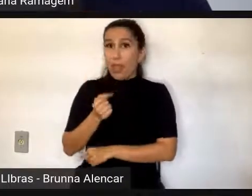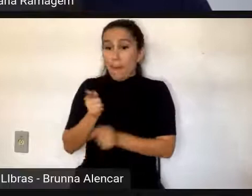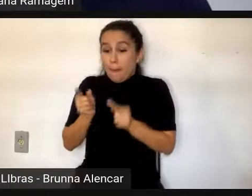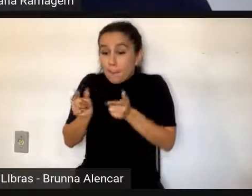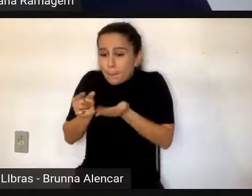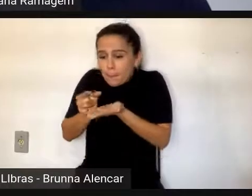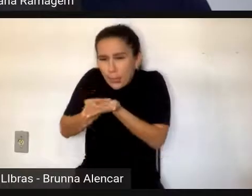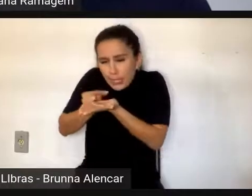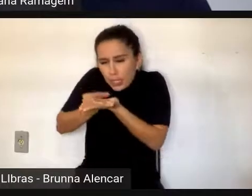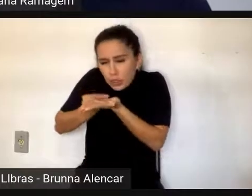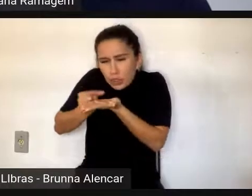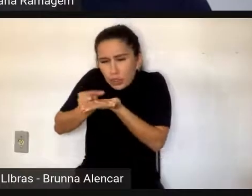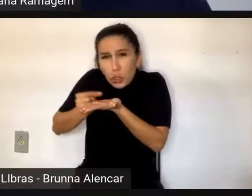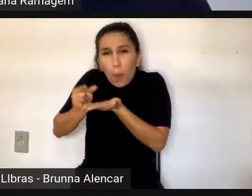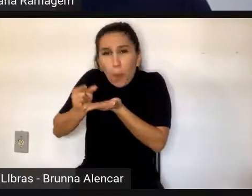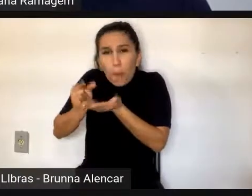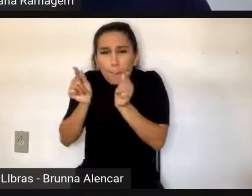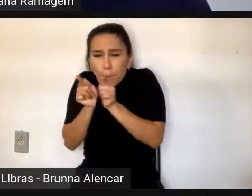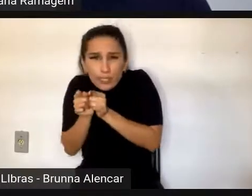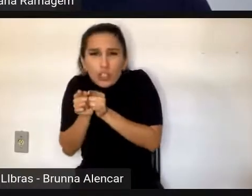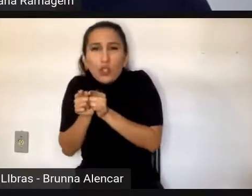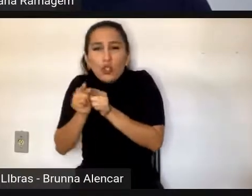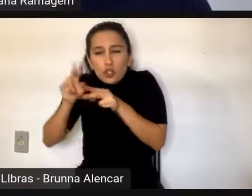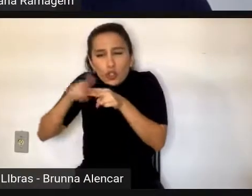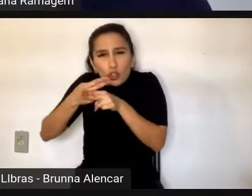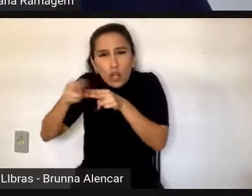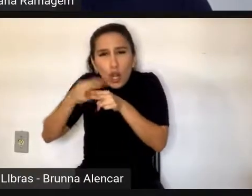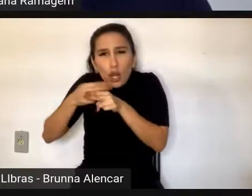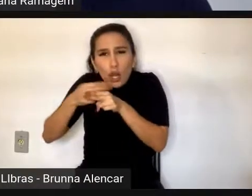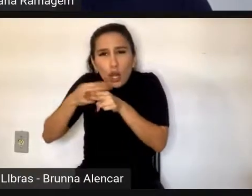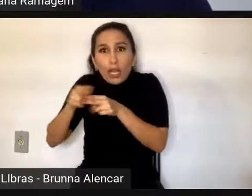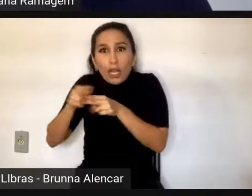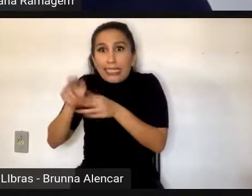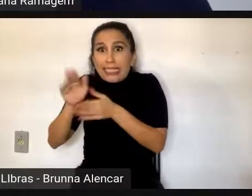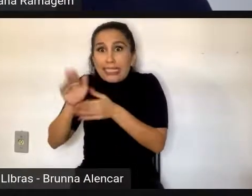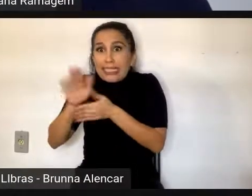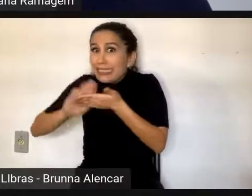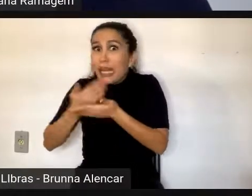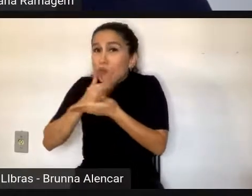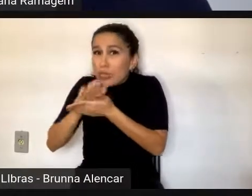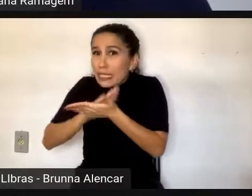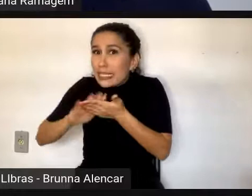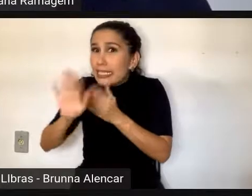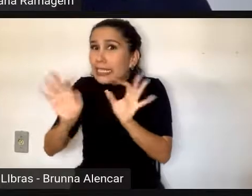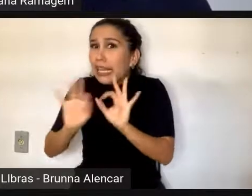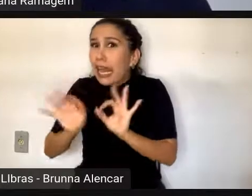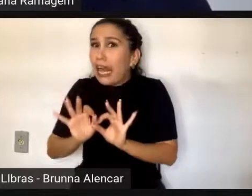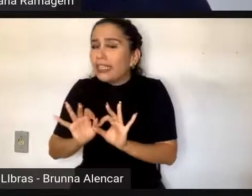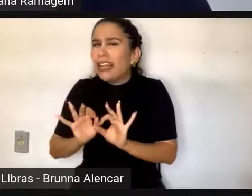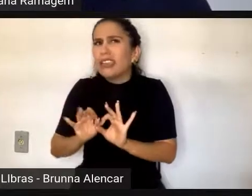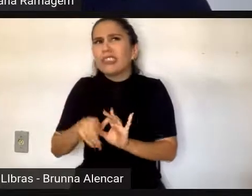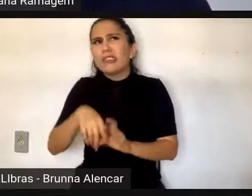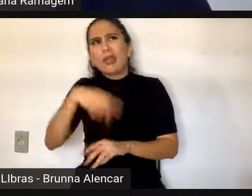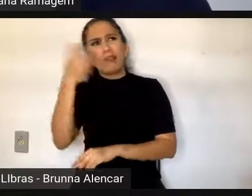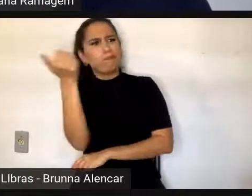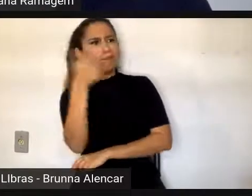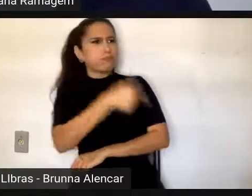a minha vontade de com 25 gramas de chocolate sem açúcar, ou eu comer 50, 60, 70